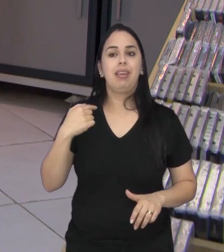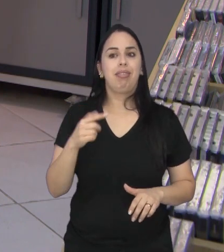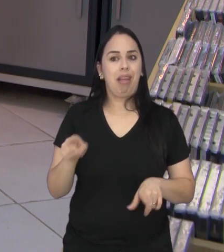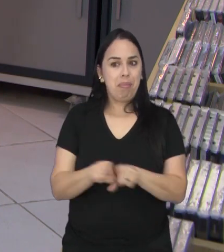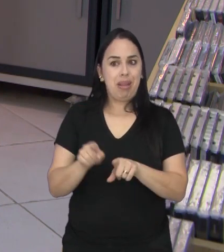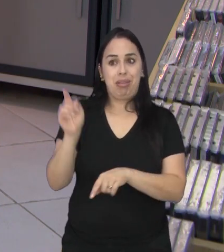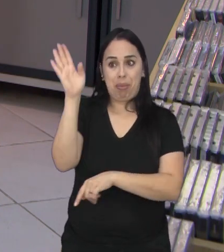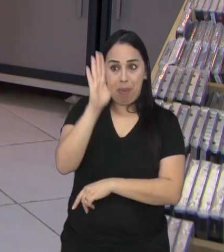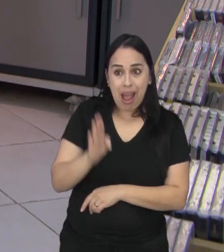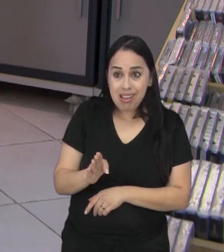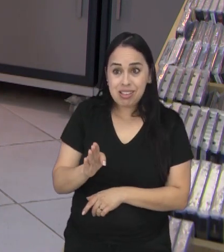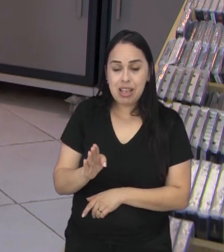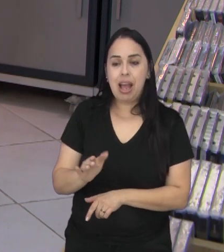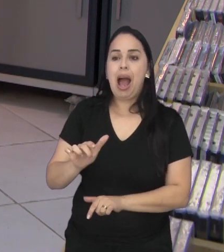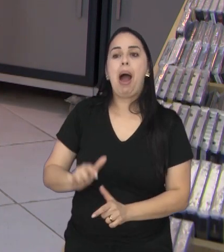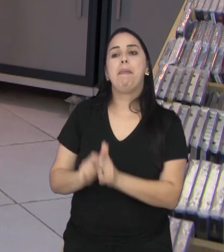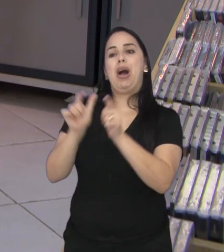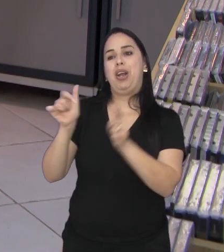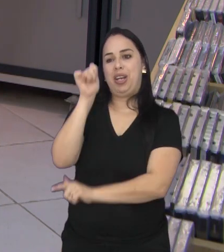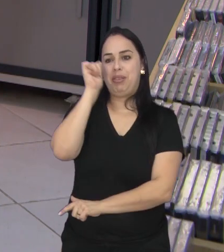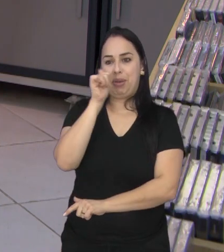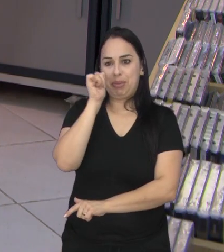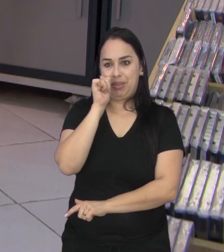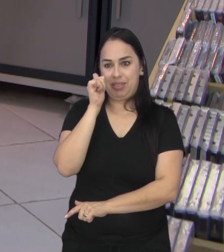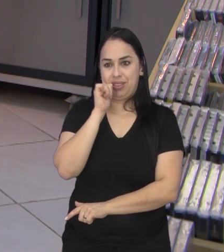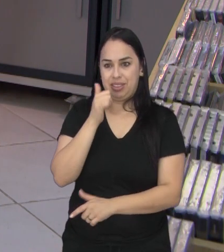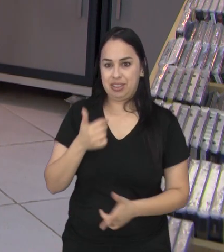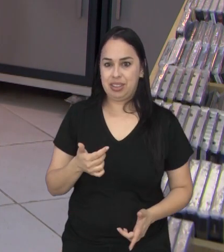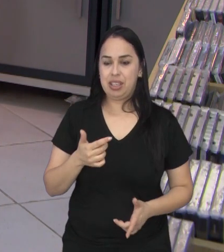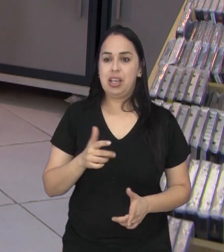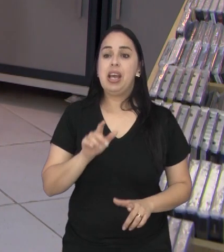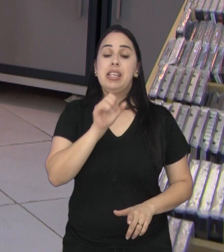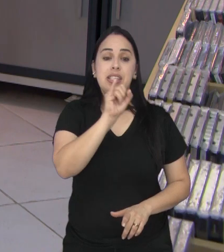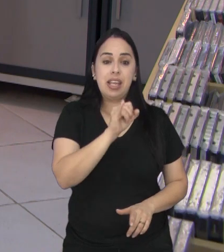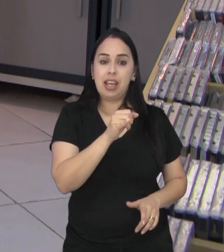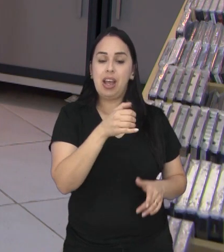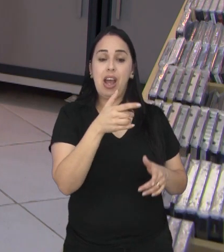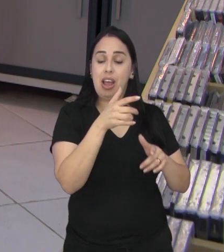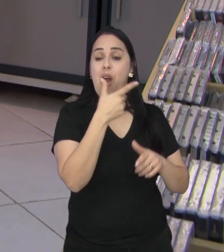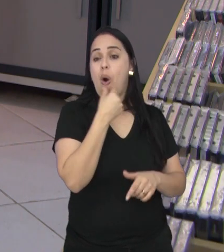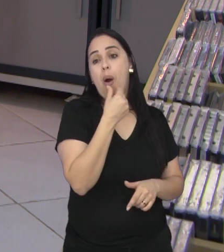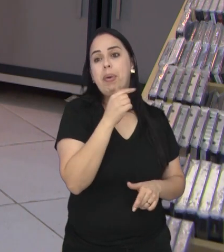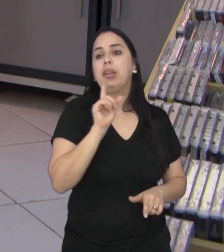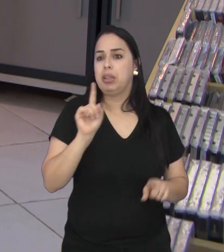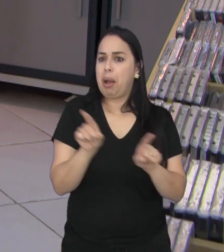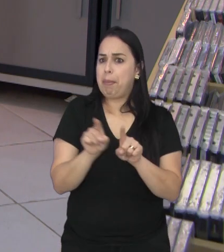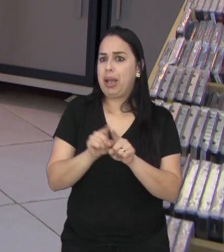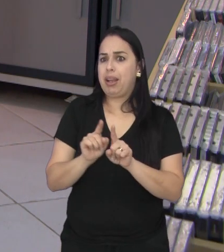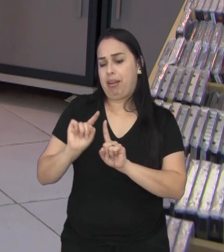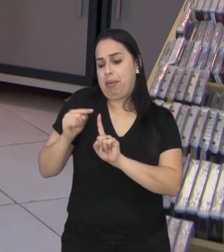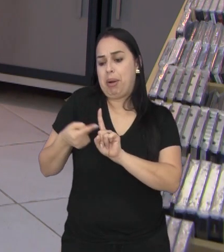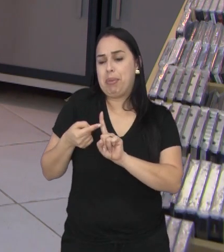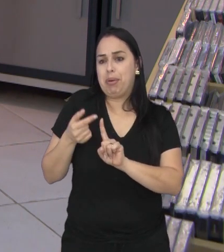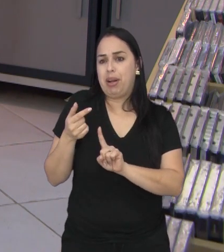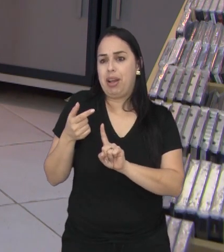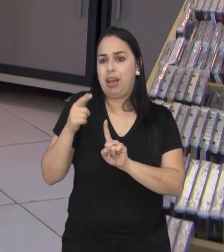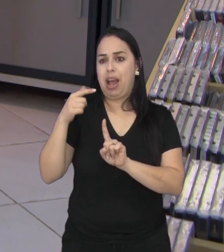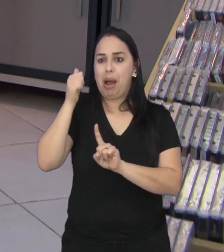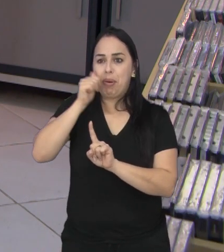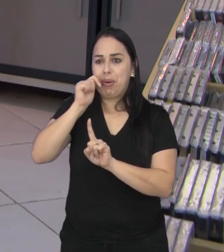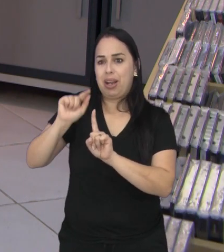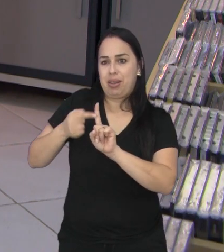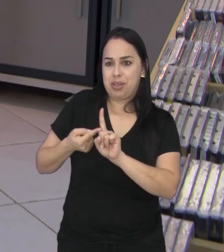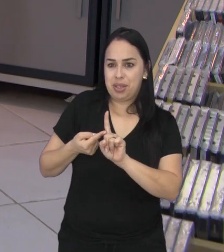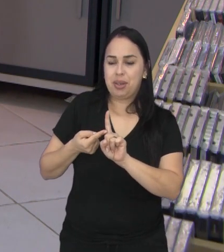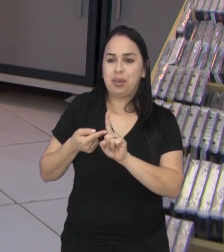e os que não são mulheres, nós parimos. Verdade. É sobre isso. Legal. Agora vocês ficam com um trecho